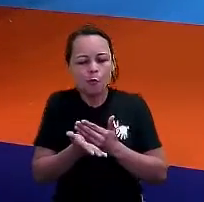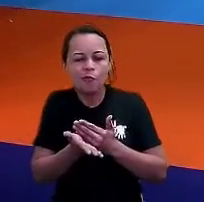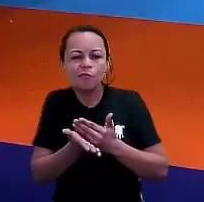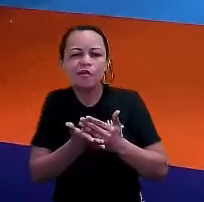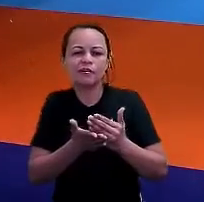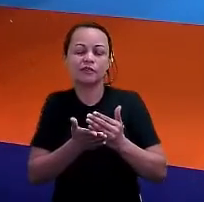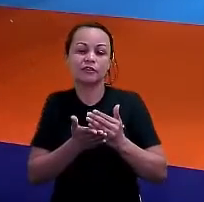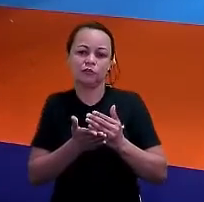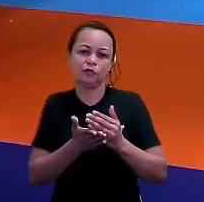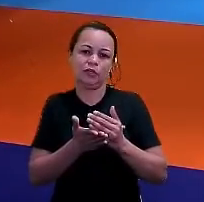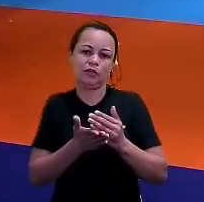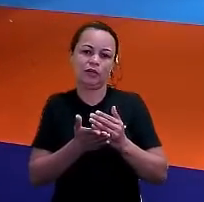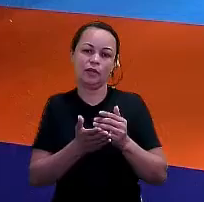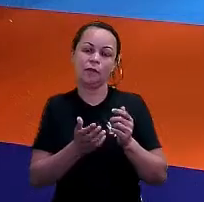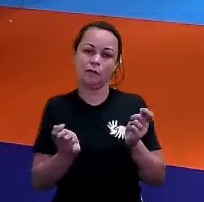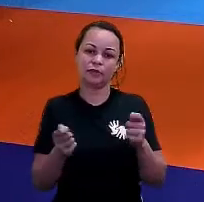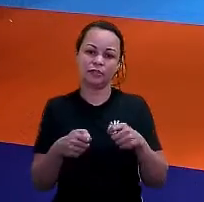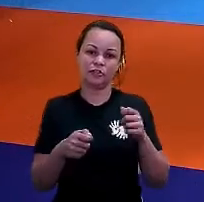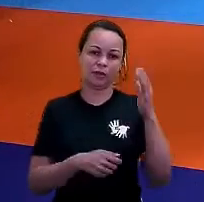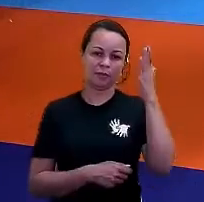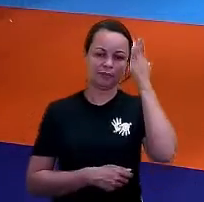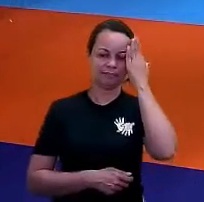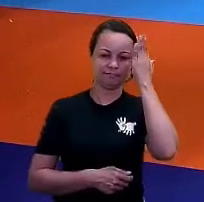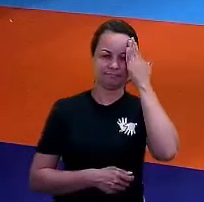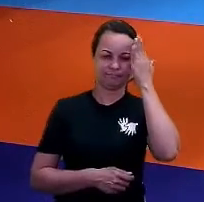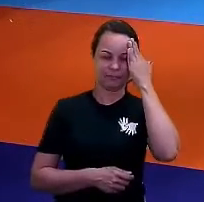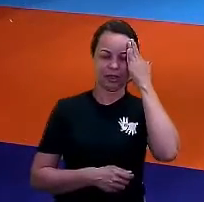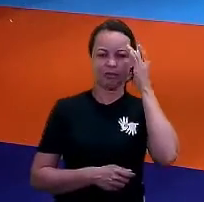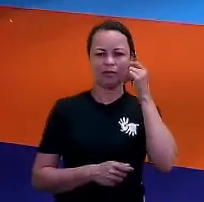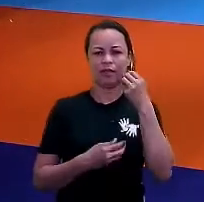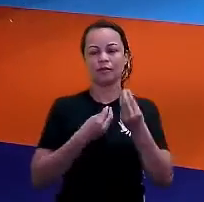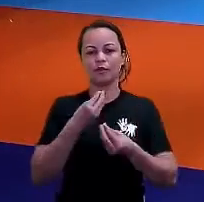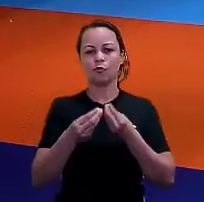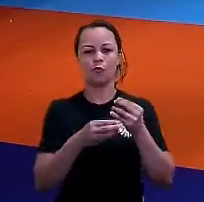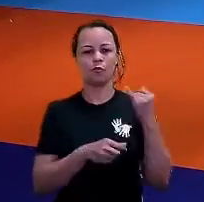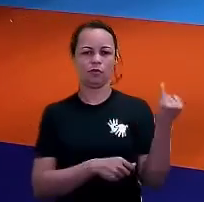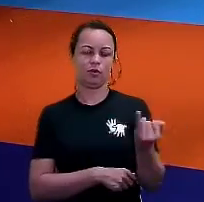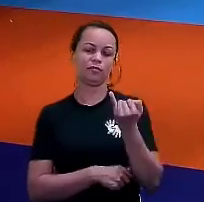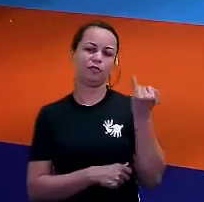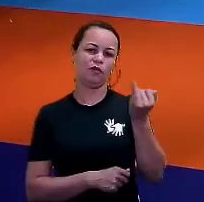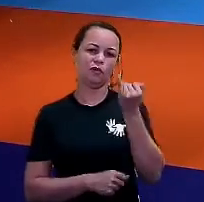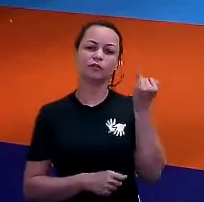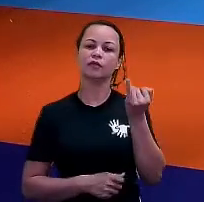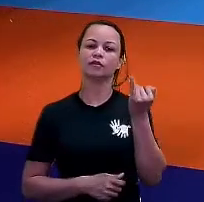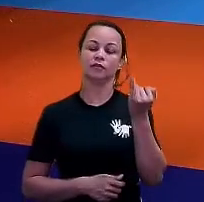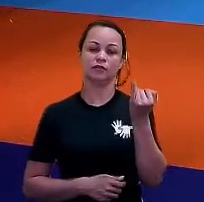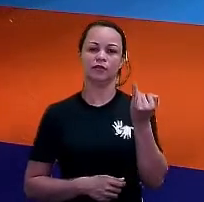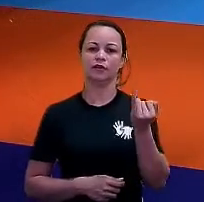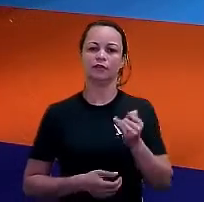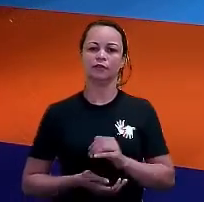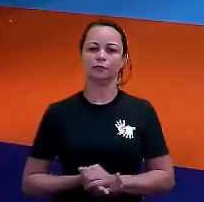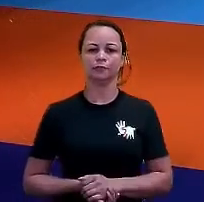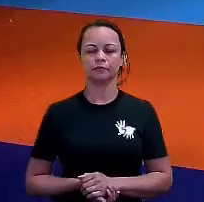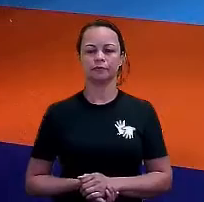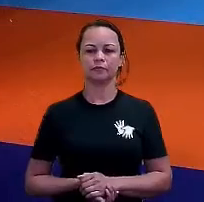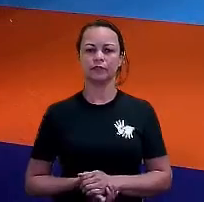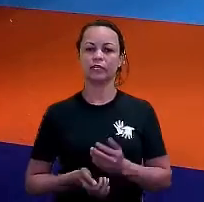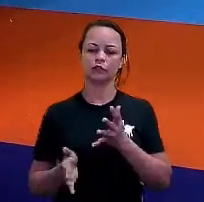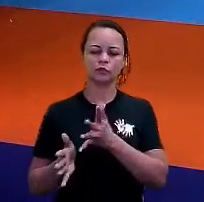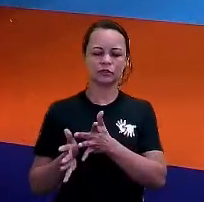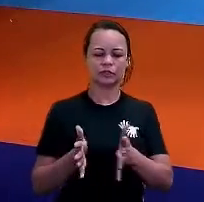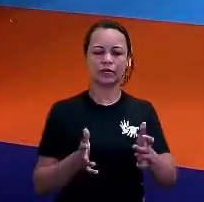possa entender sobre como ela é importante em todo o